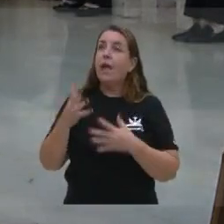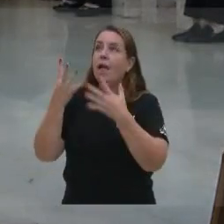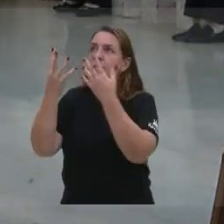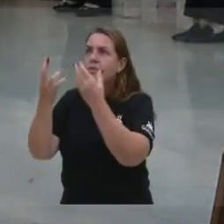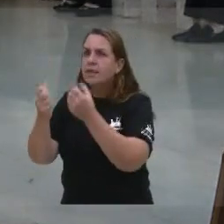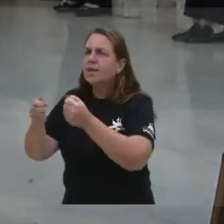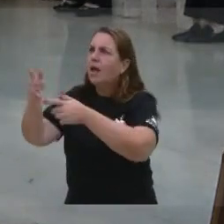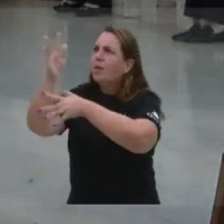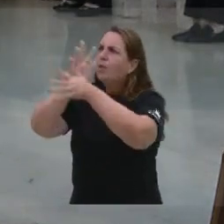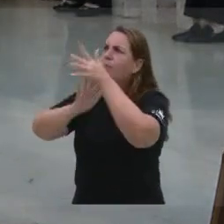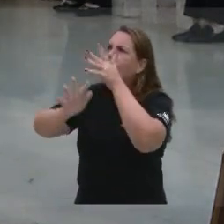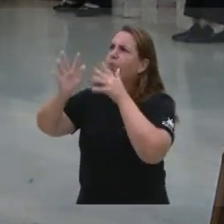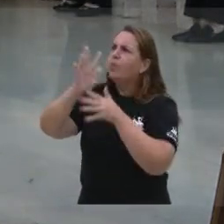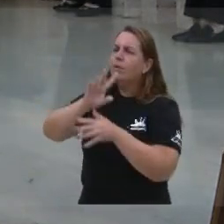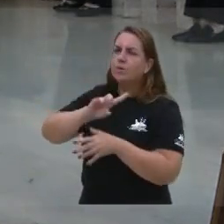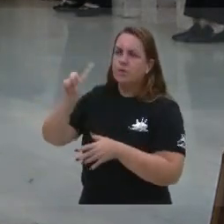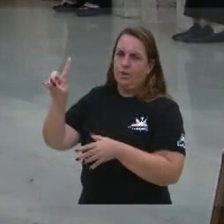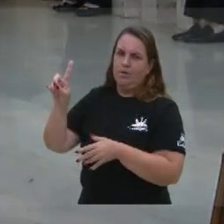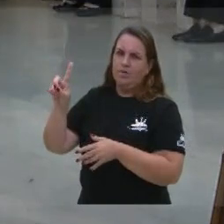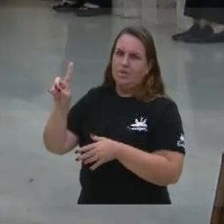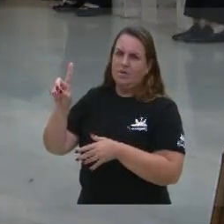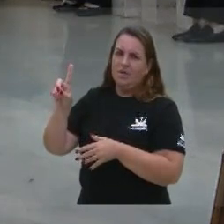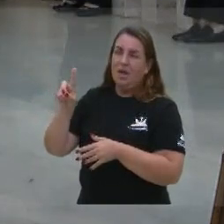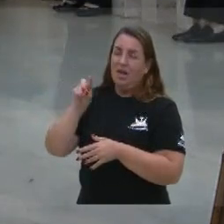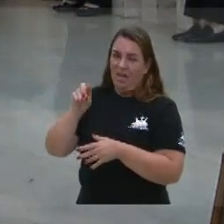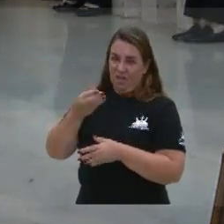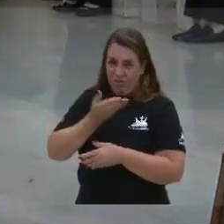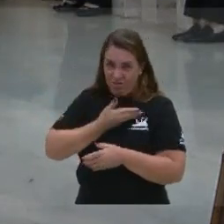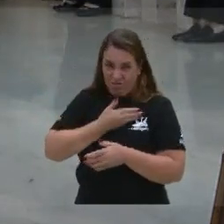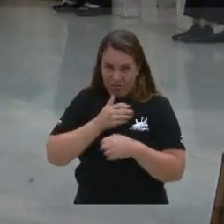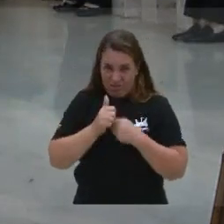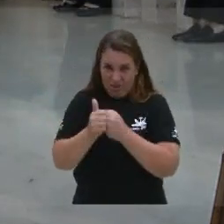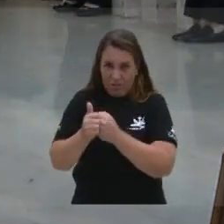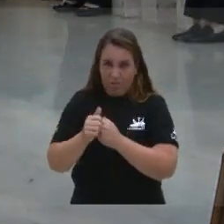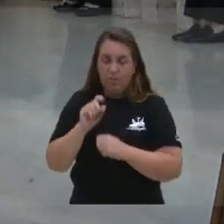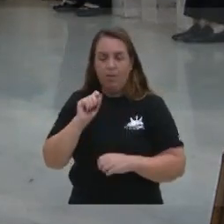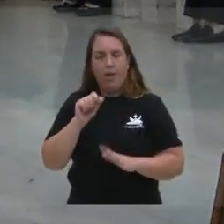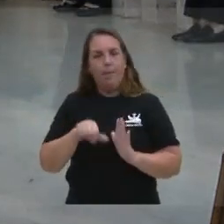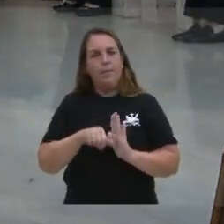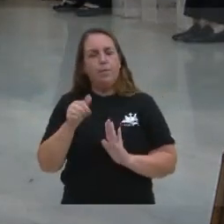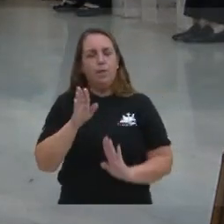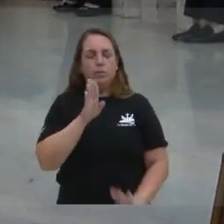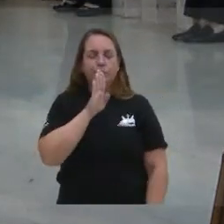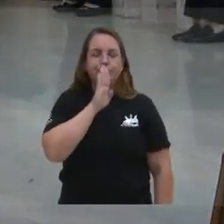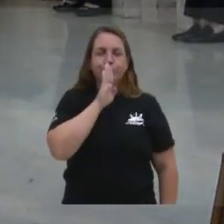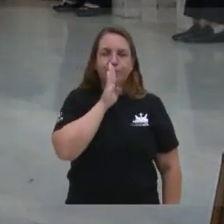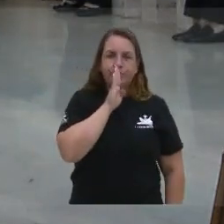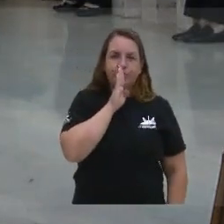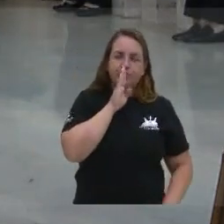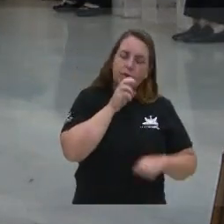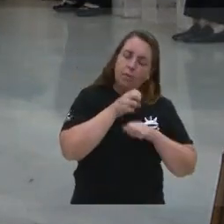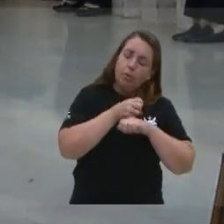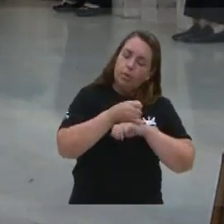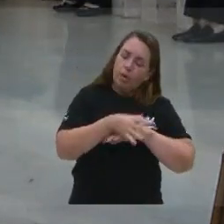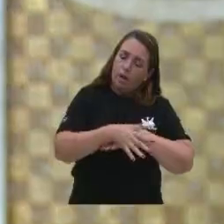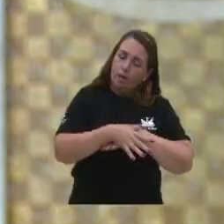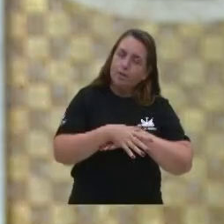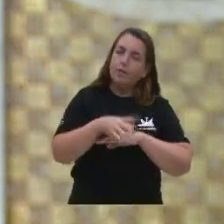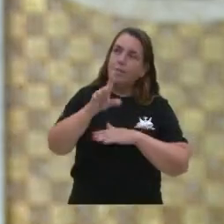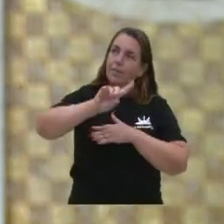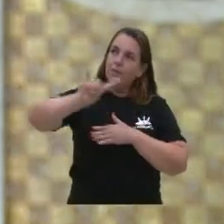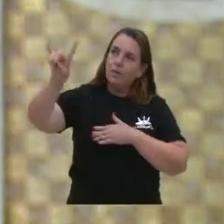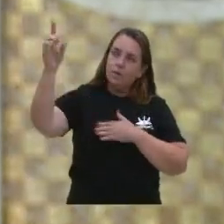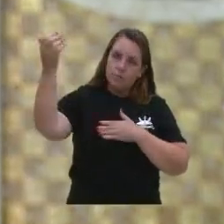O discípulo é aquele que primeiro silencia. Na madrugada, Deus